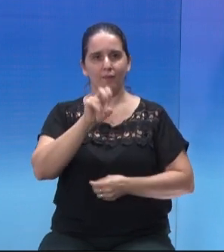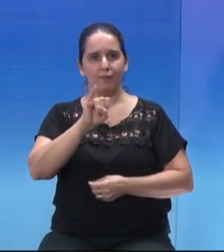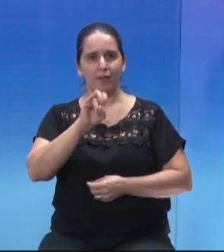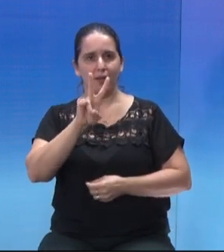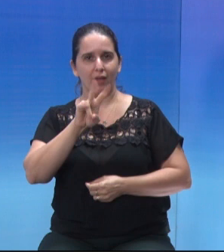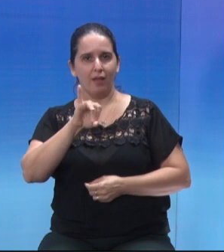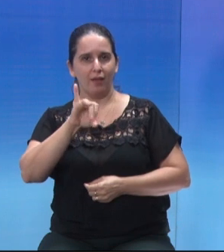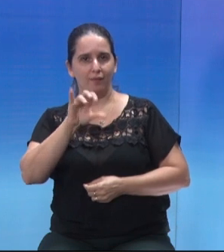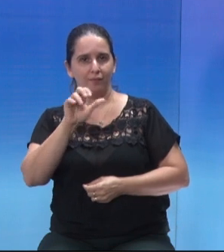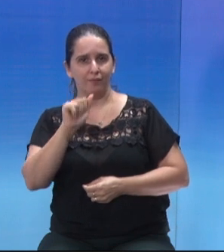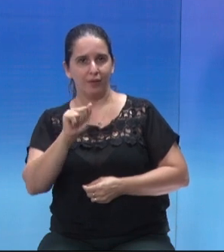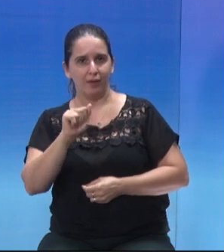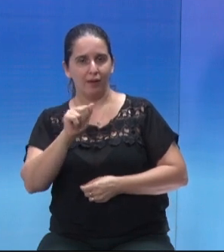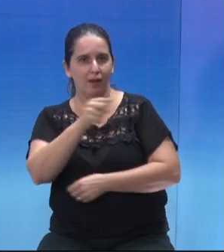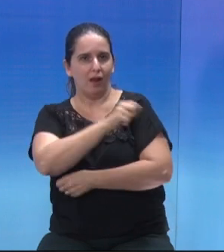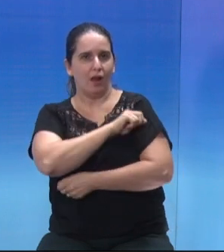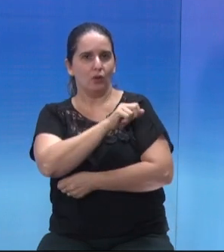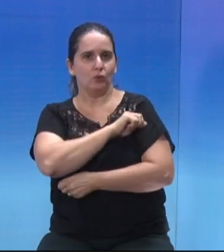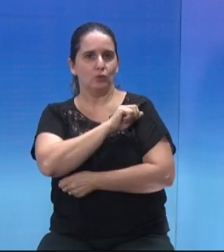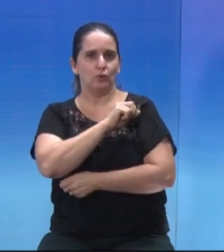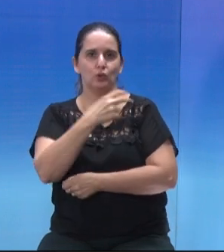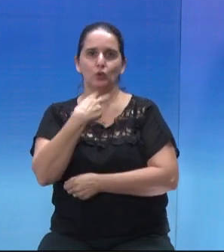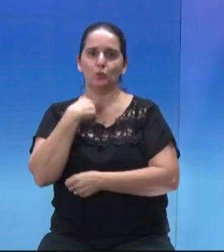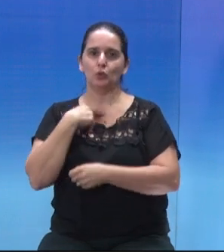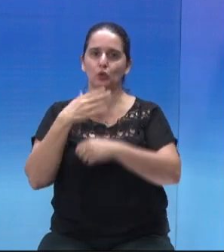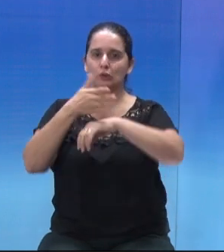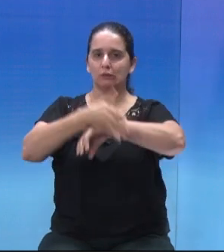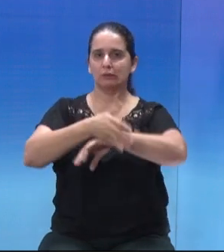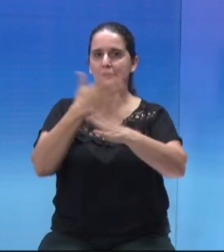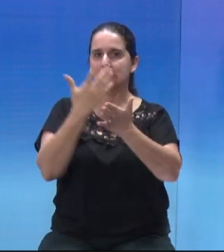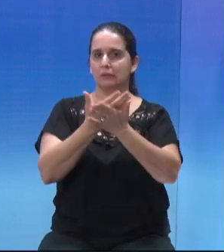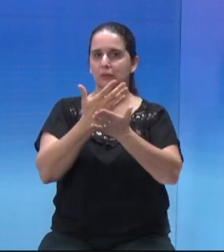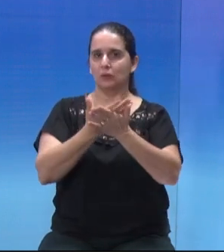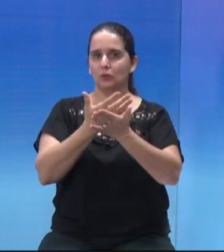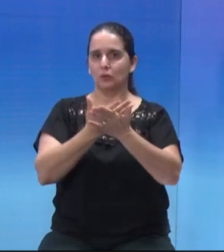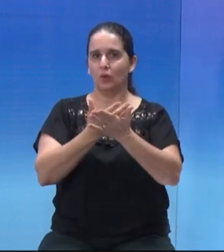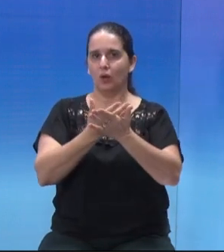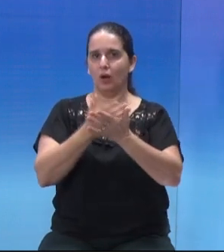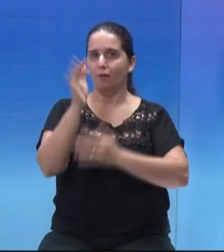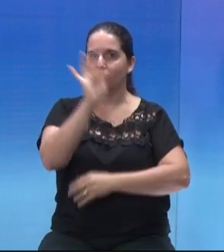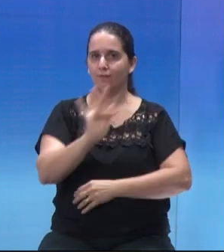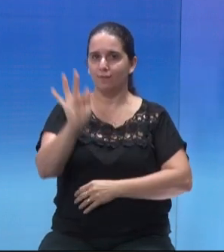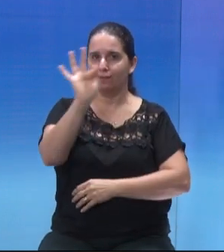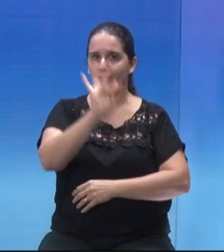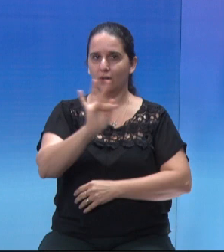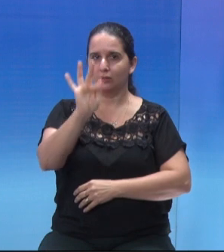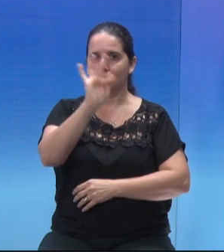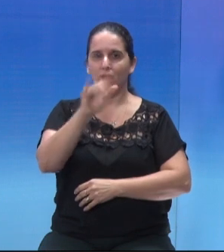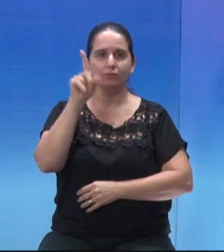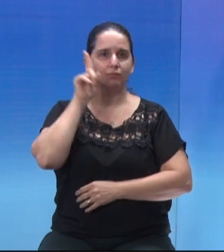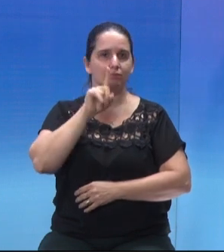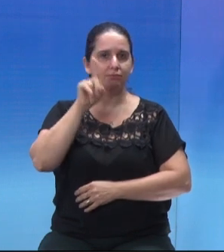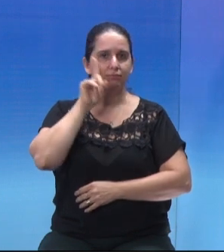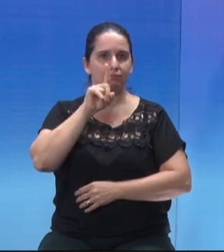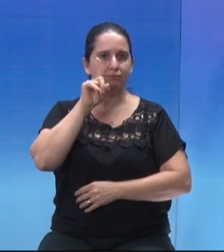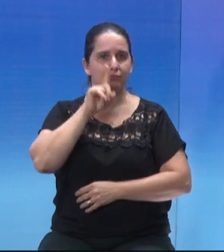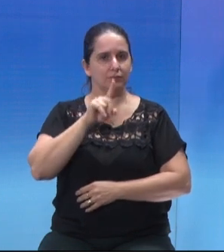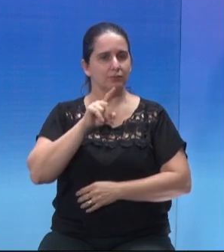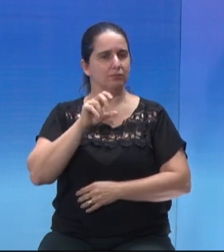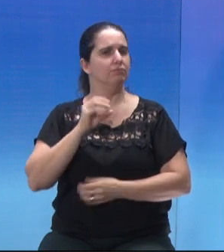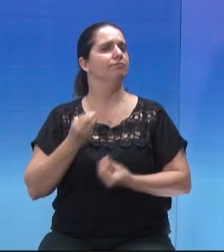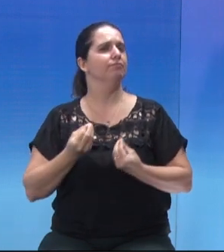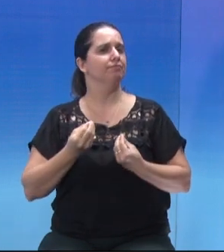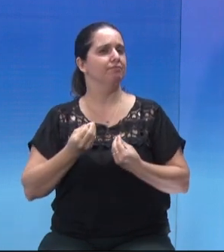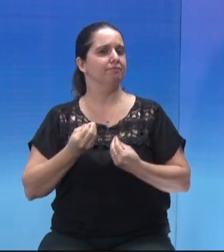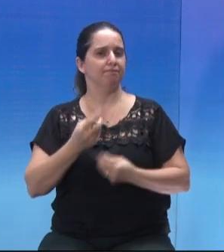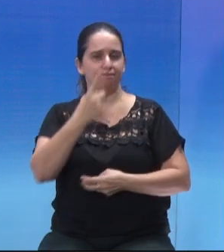aluna, que foi impedida de entrar na escola secundarista, né? Ou, perdão, na faculdade, lá nos Estados Unidos? Será?